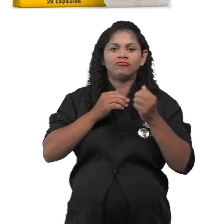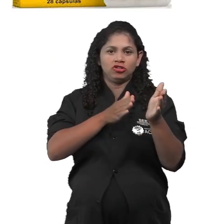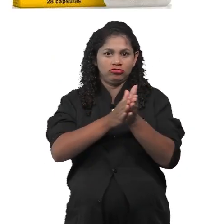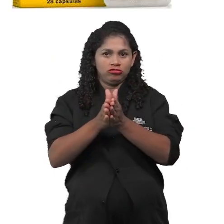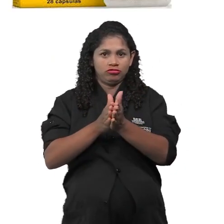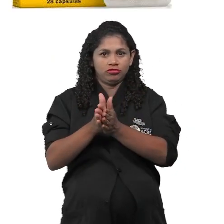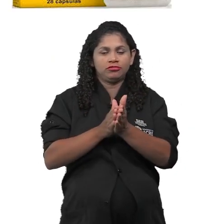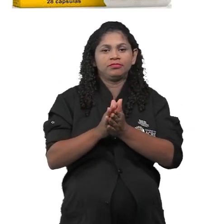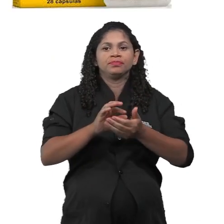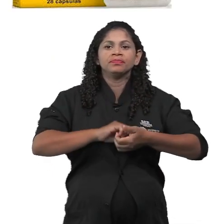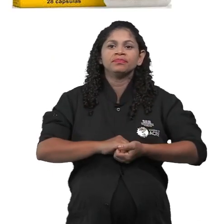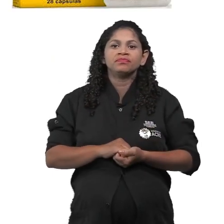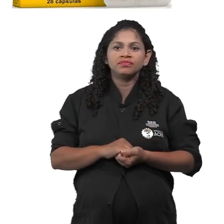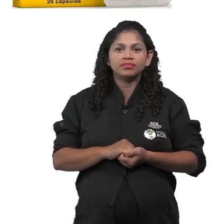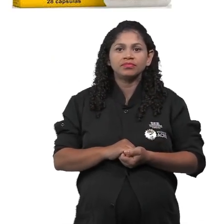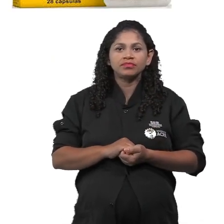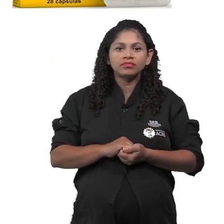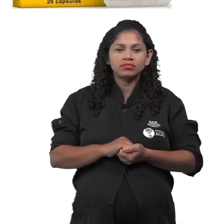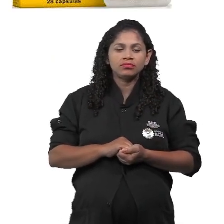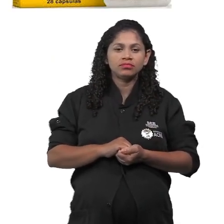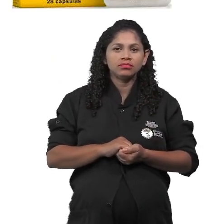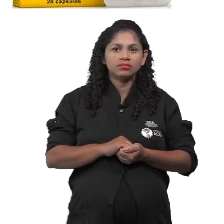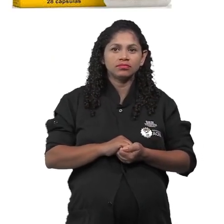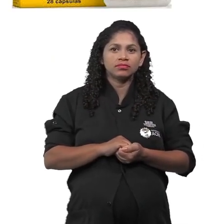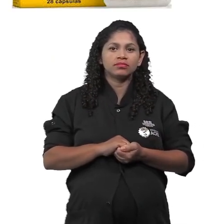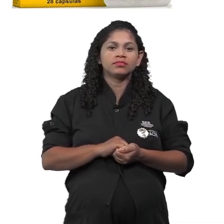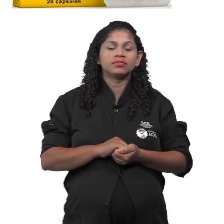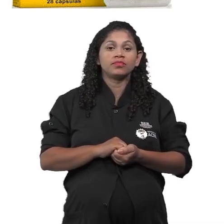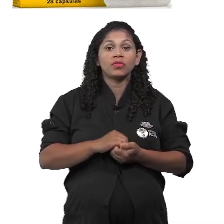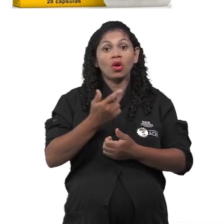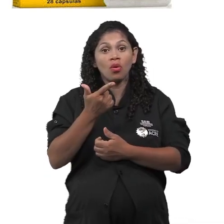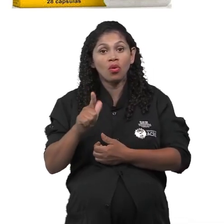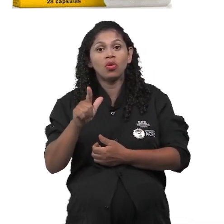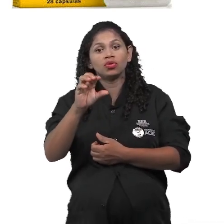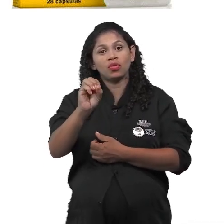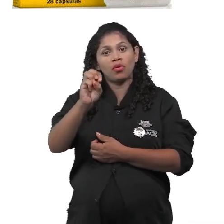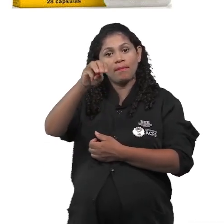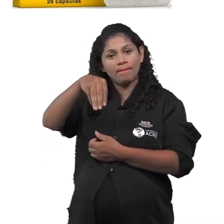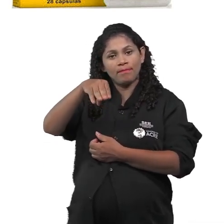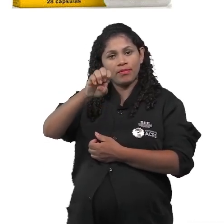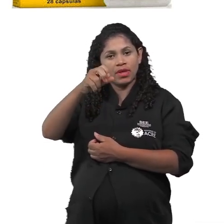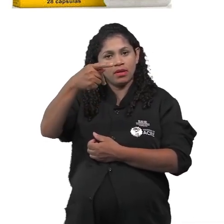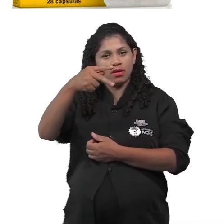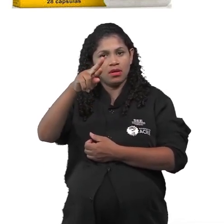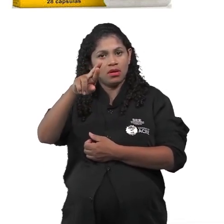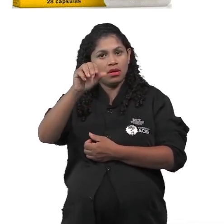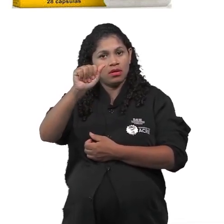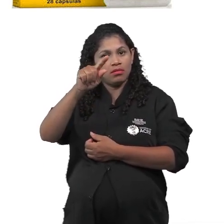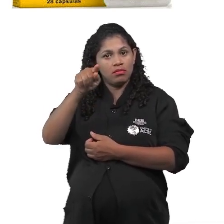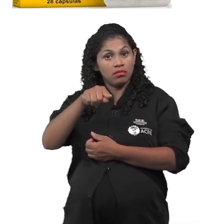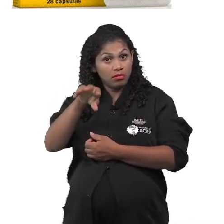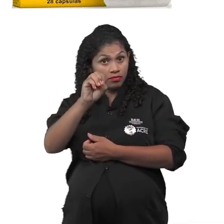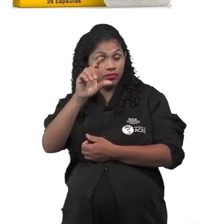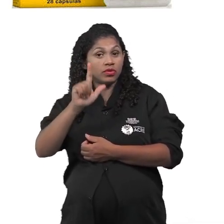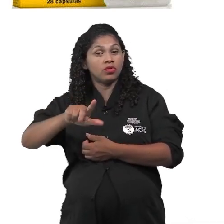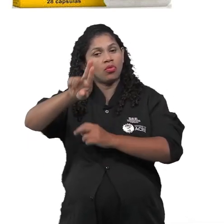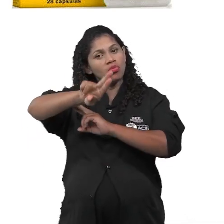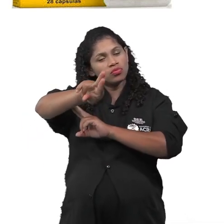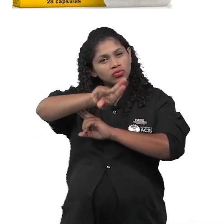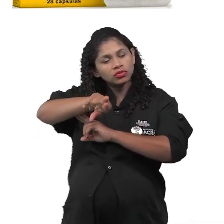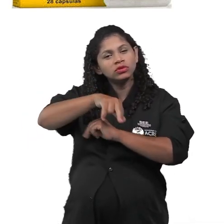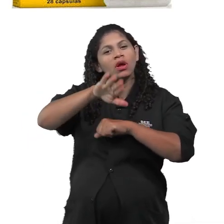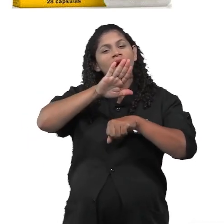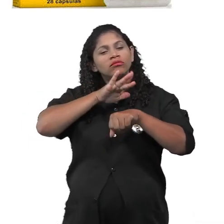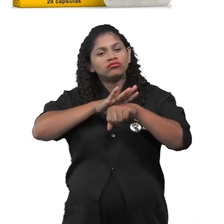algum outro exemplo, bem comum, acho que todo mundo conhece aí o omeprazol. Então, o omeprazol, ele é utilizado ali para tratar